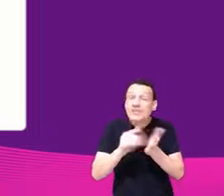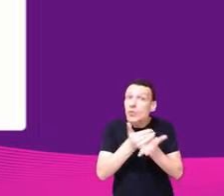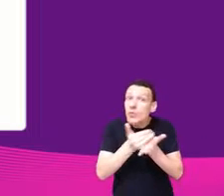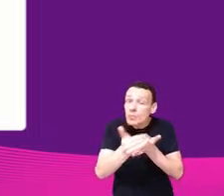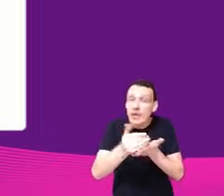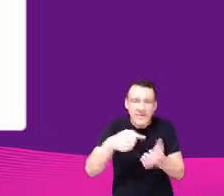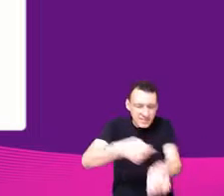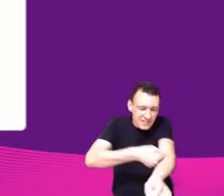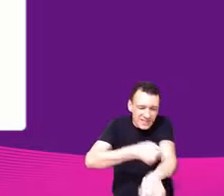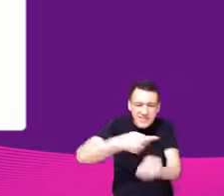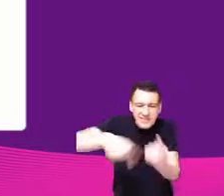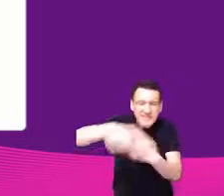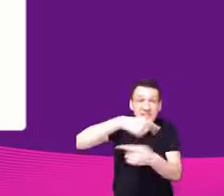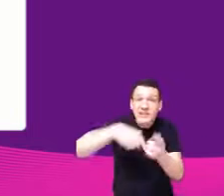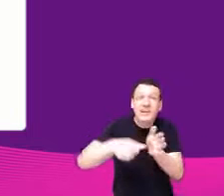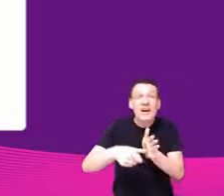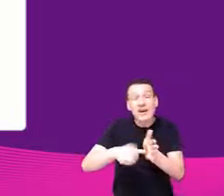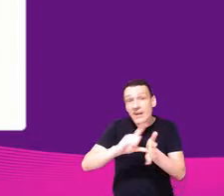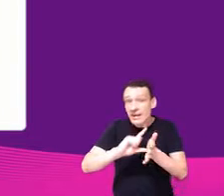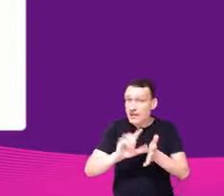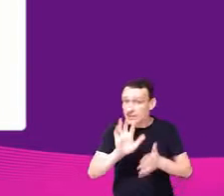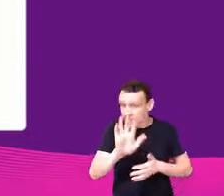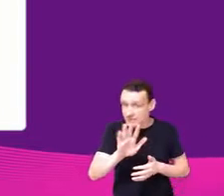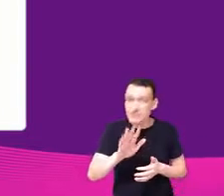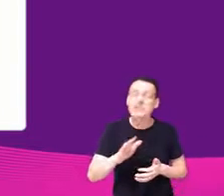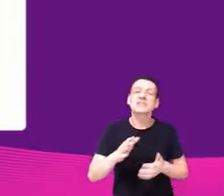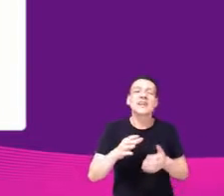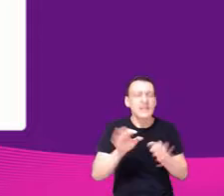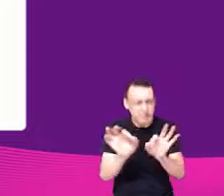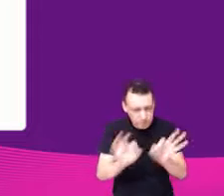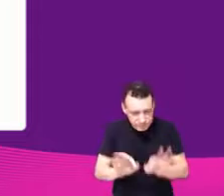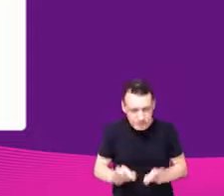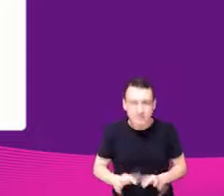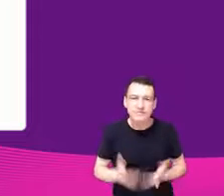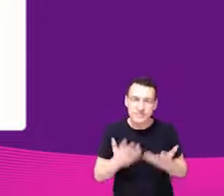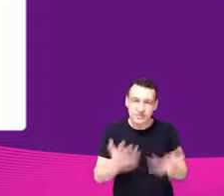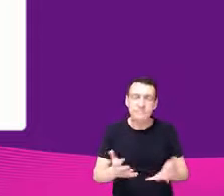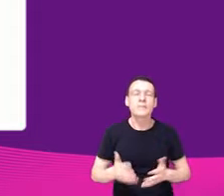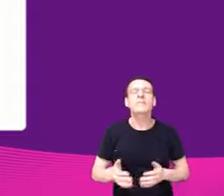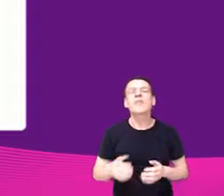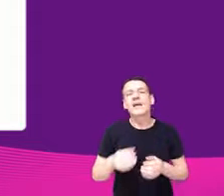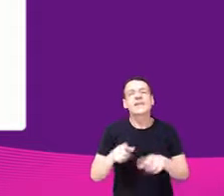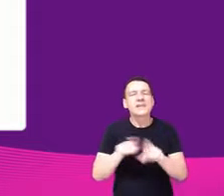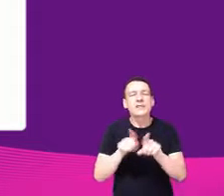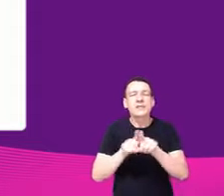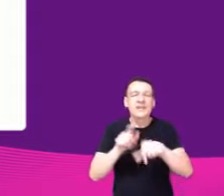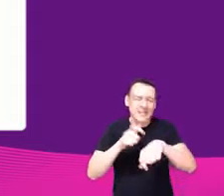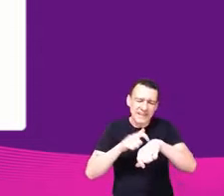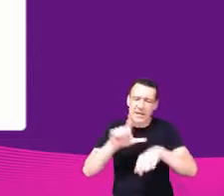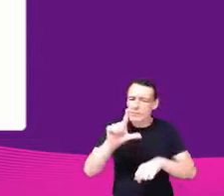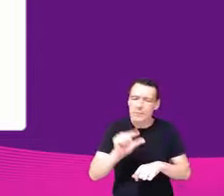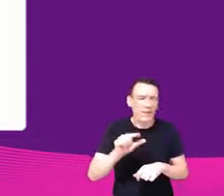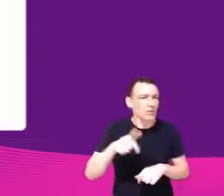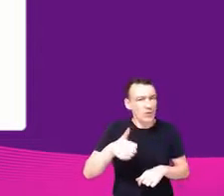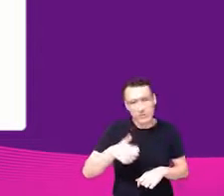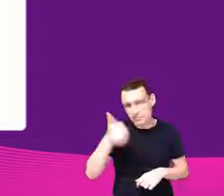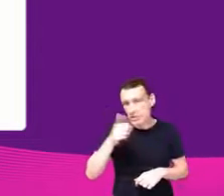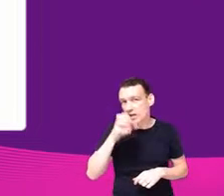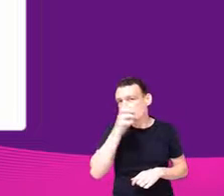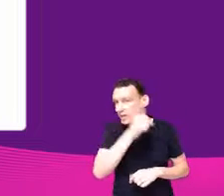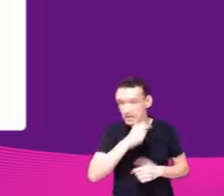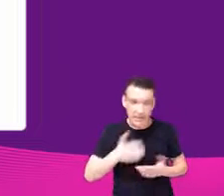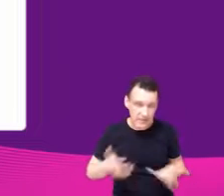com uma porta de saída para pacientes em diálise no menor tempo possível, né? Eu acho que o Brasil